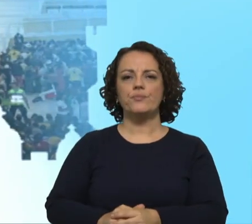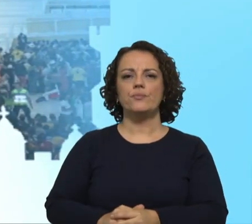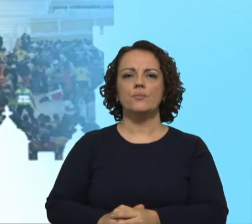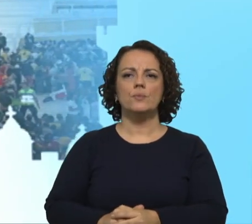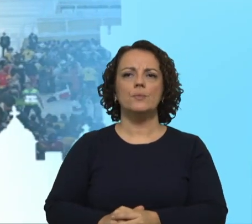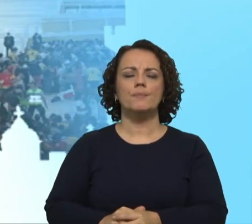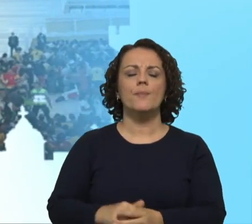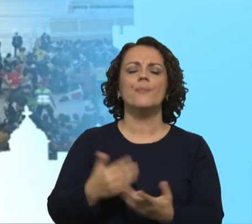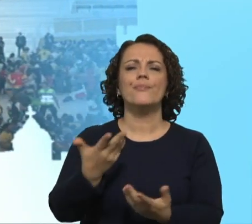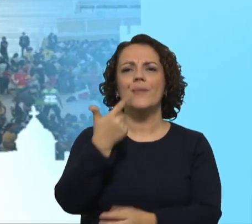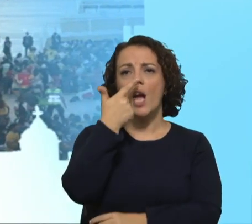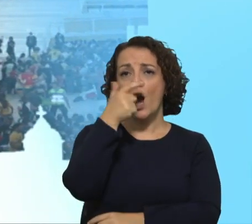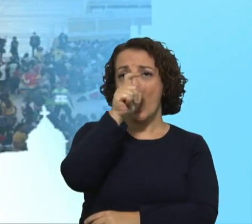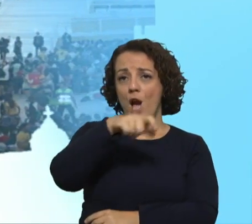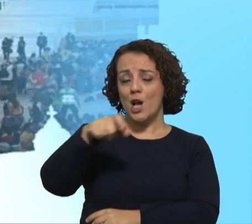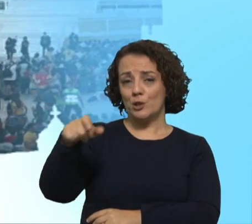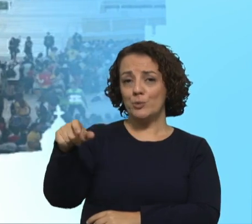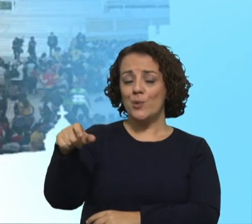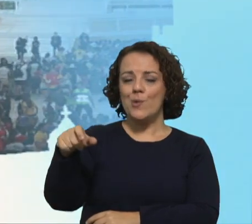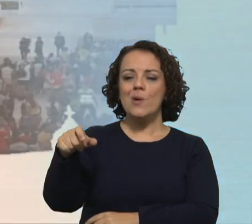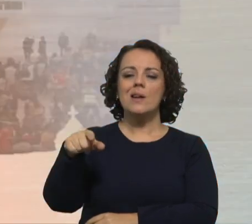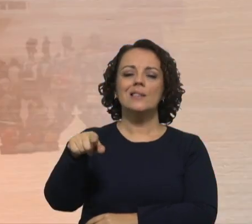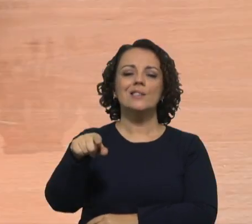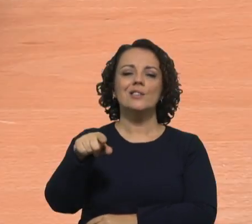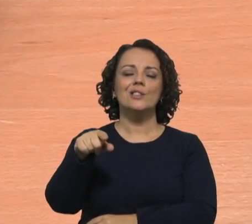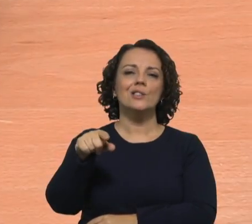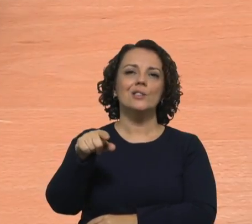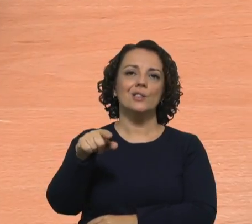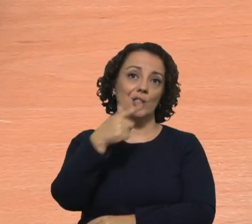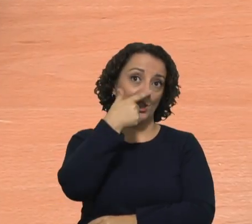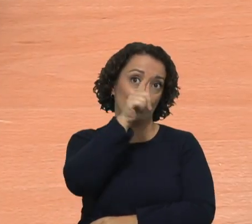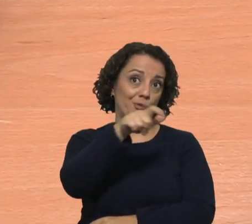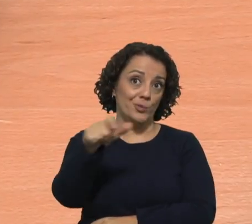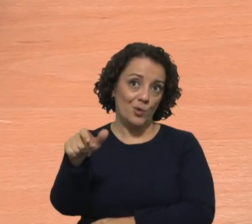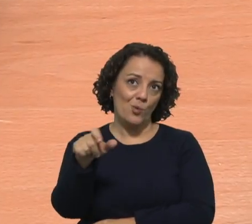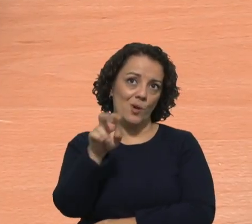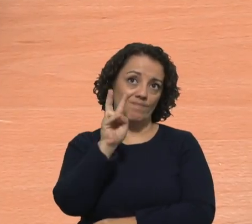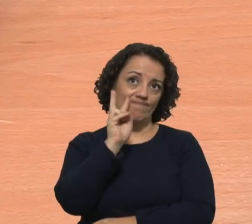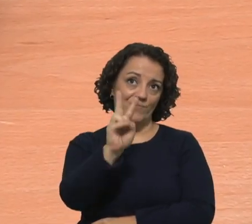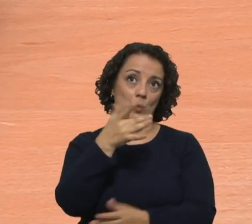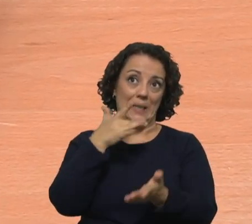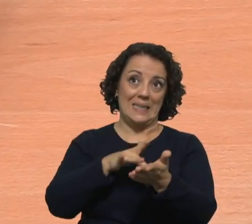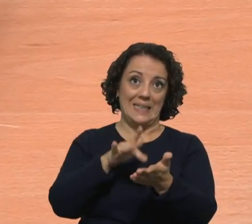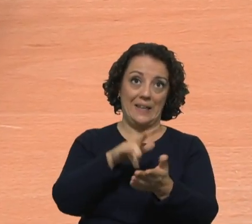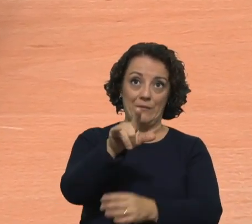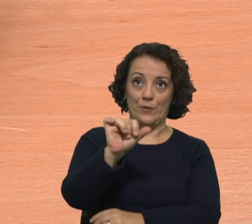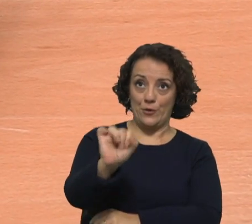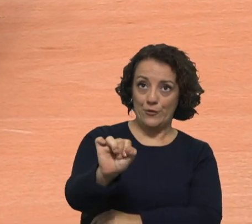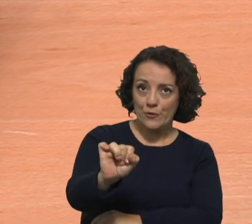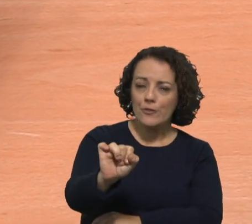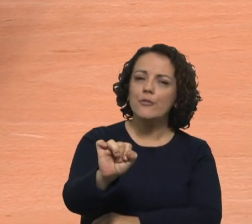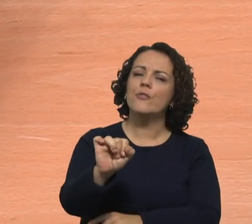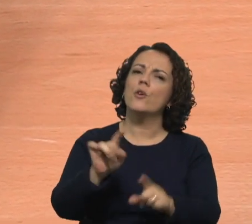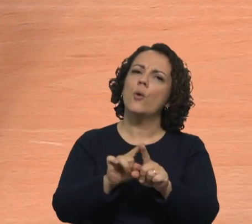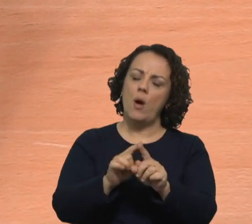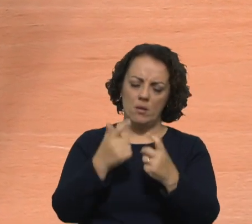Para as pessoas também que ao verem esta obra, salta-lhes à vista o